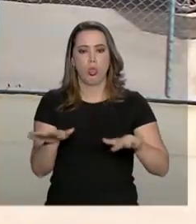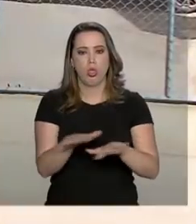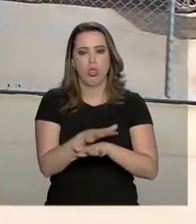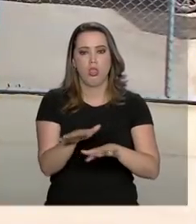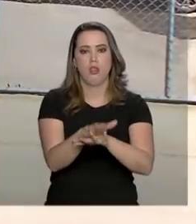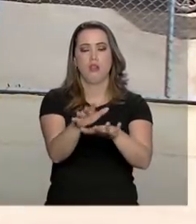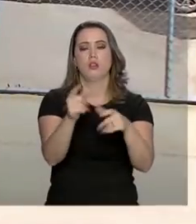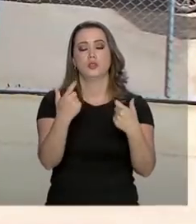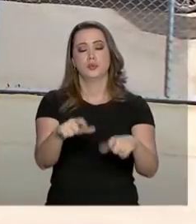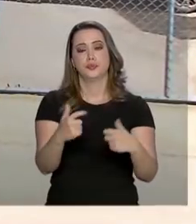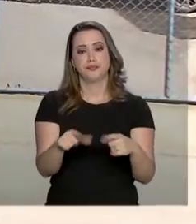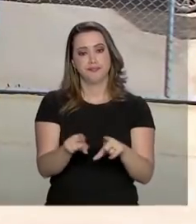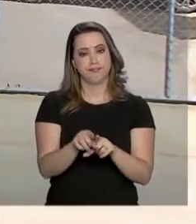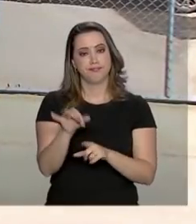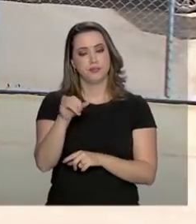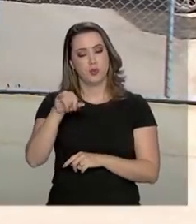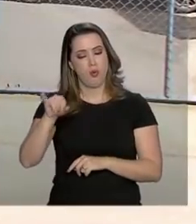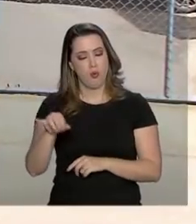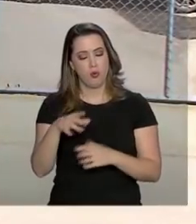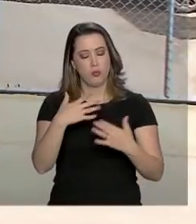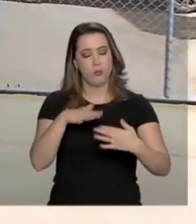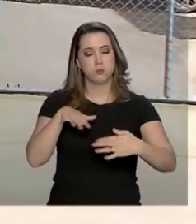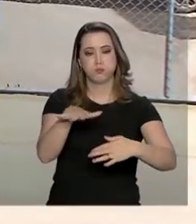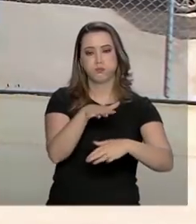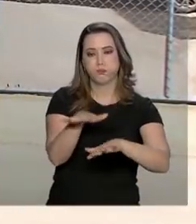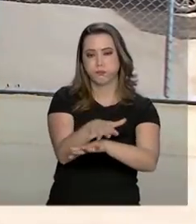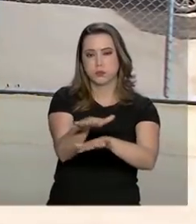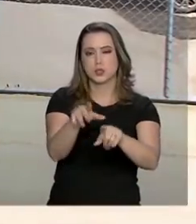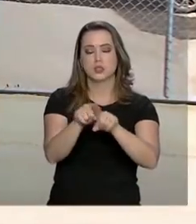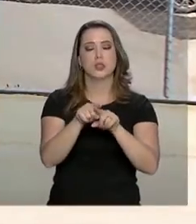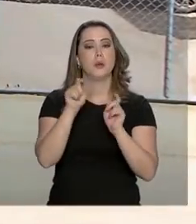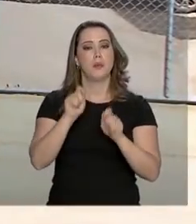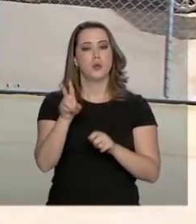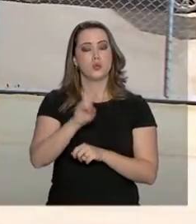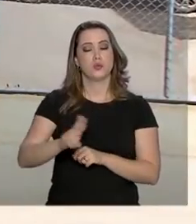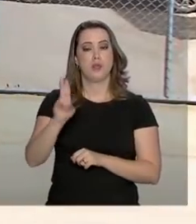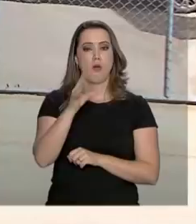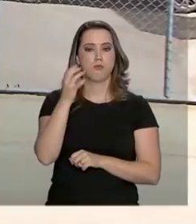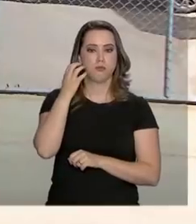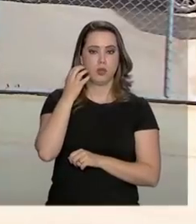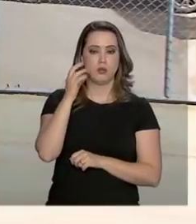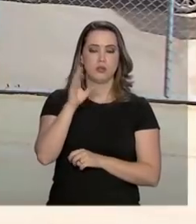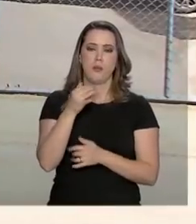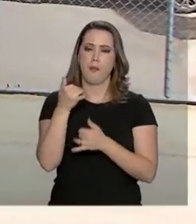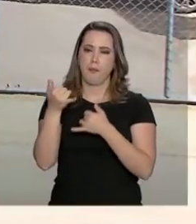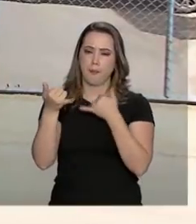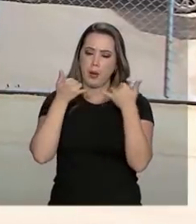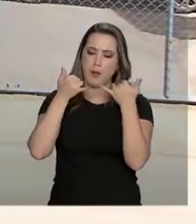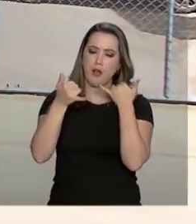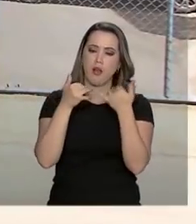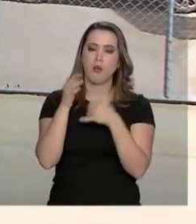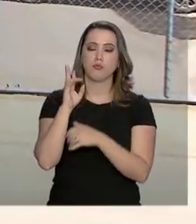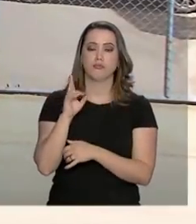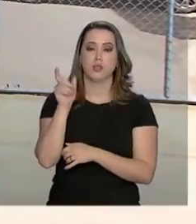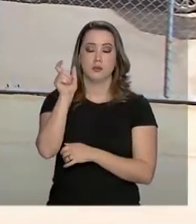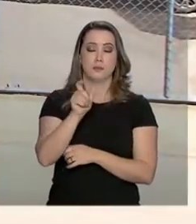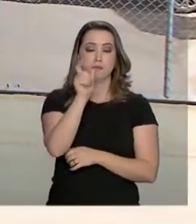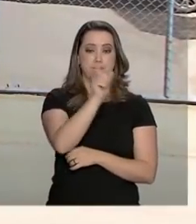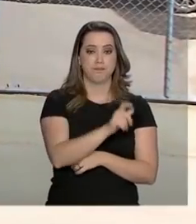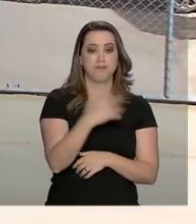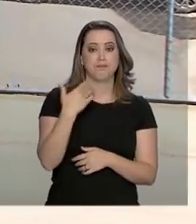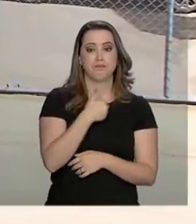rompimento da barragem do Feijão aqui em Brumadinho. As famílias poderão utilizar os chips de celular para falar com as autoridades e